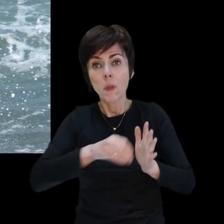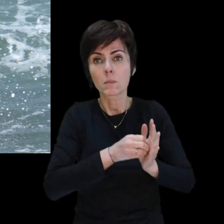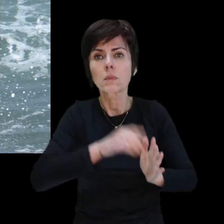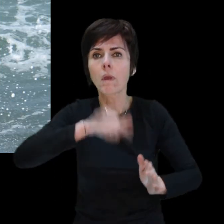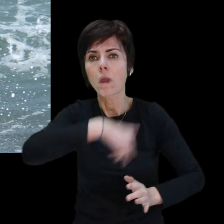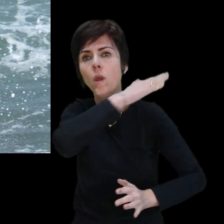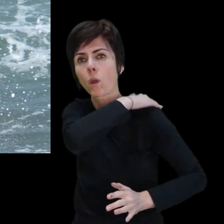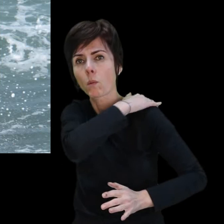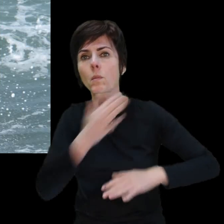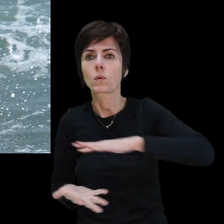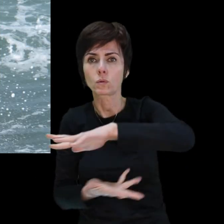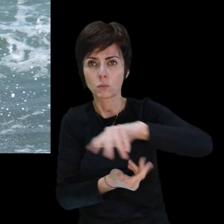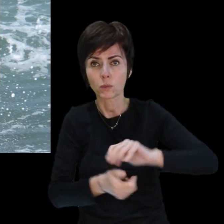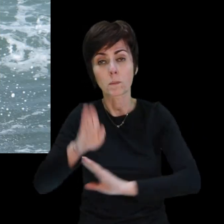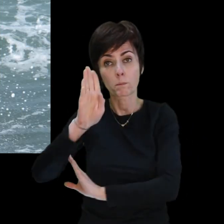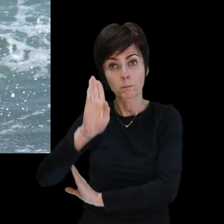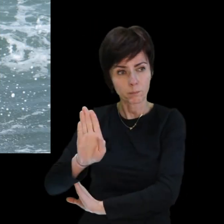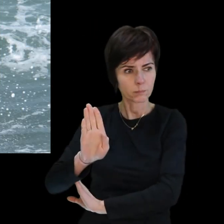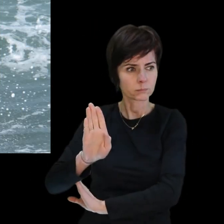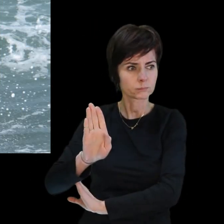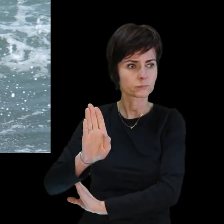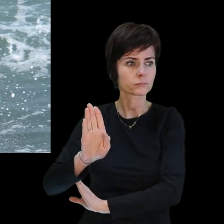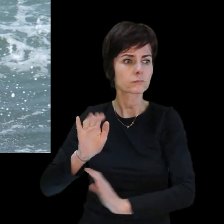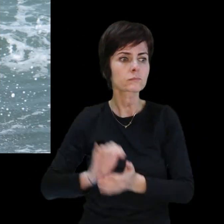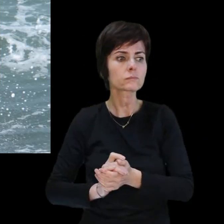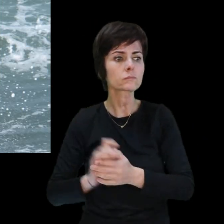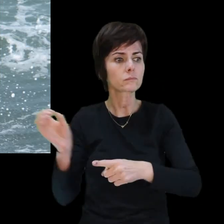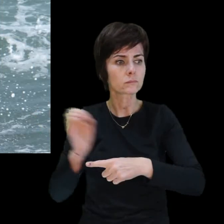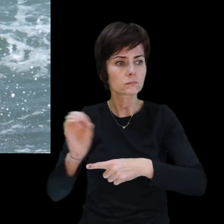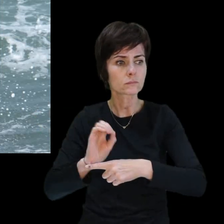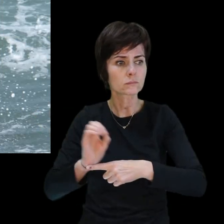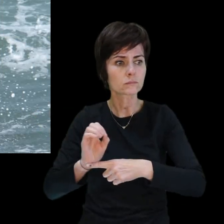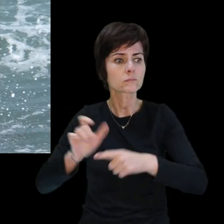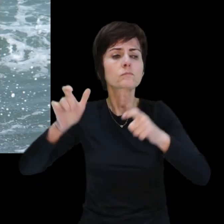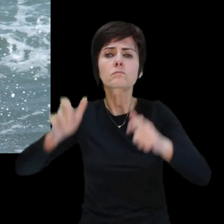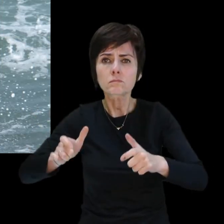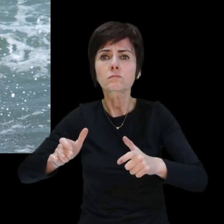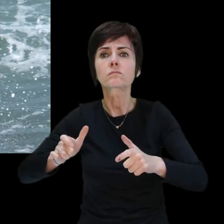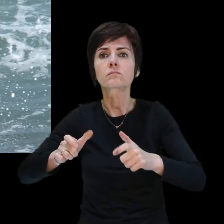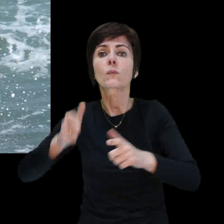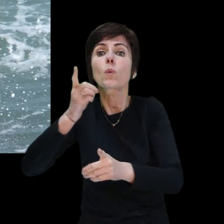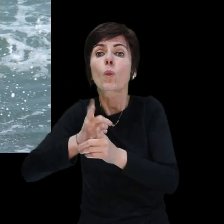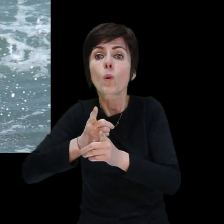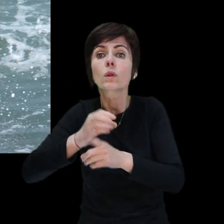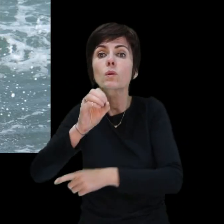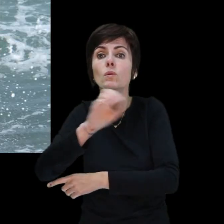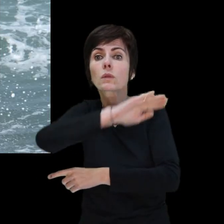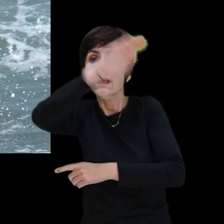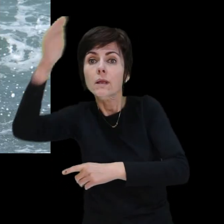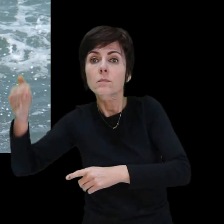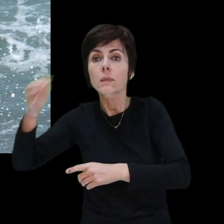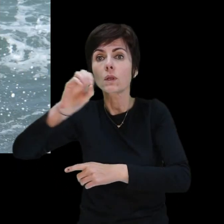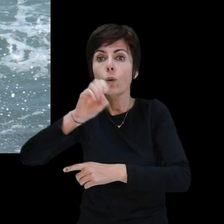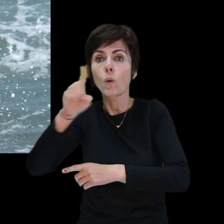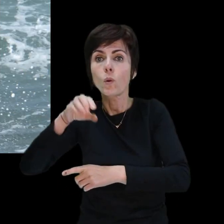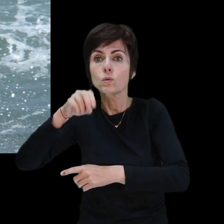é o pulmão do mundo. B, o oxigênio é proveniente da camada de ozônio. C, o oxigênio é produzido